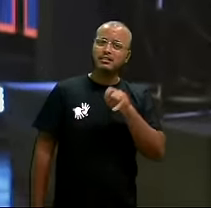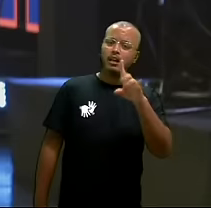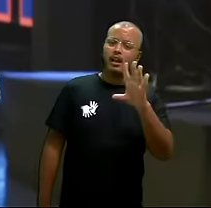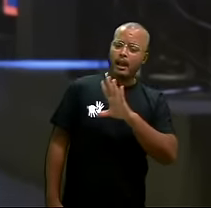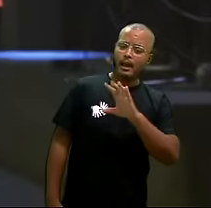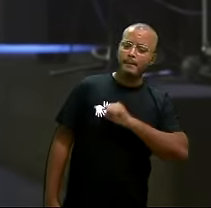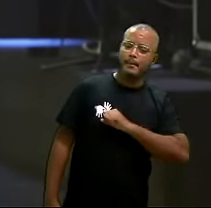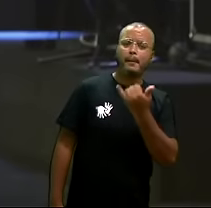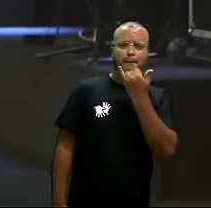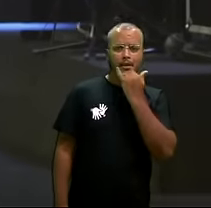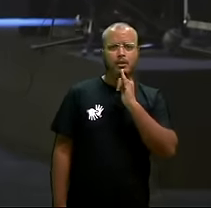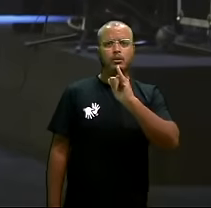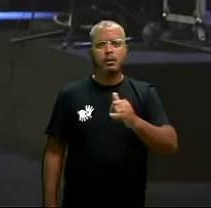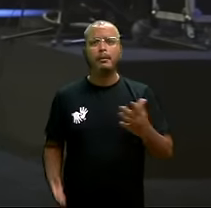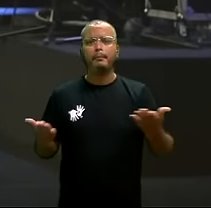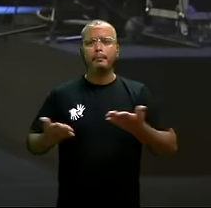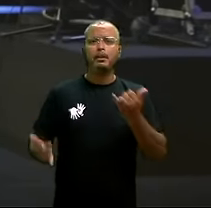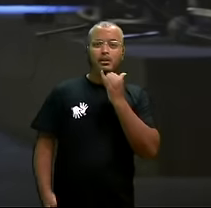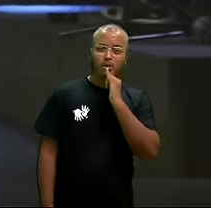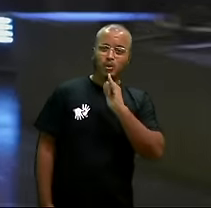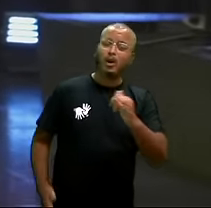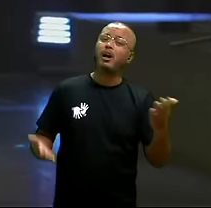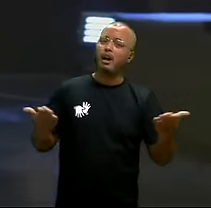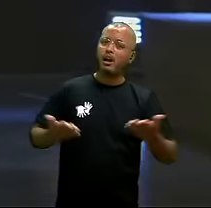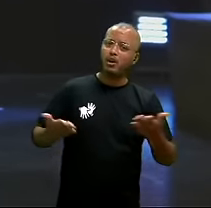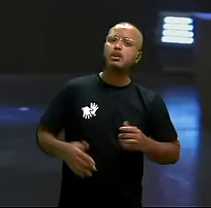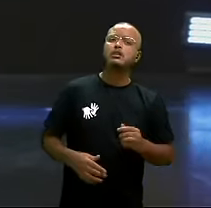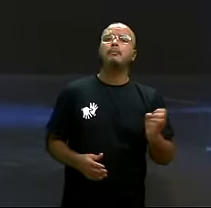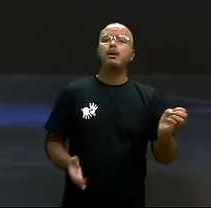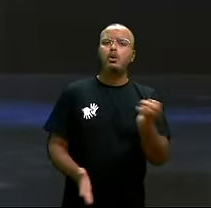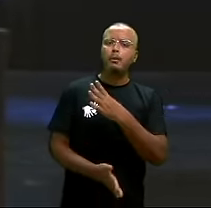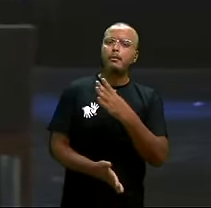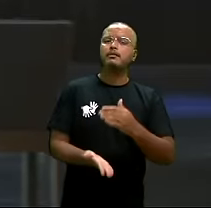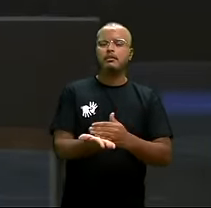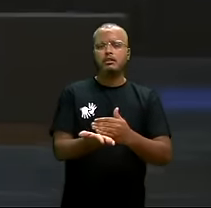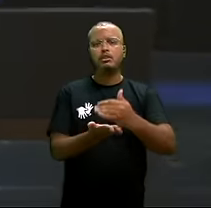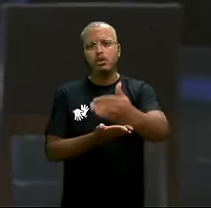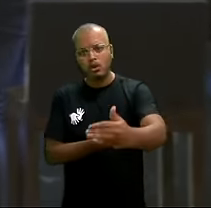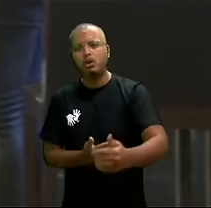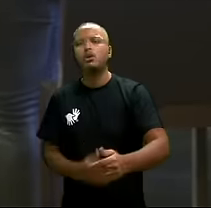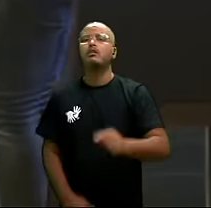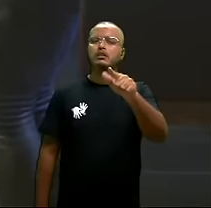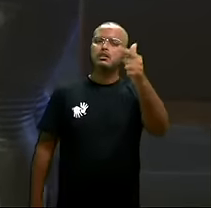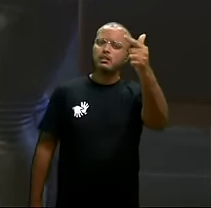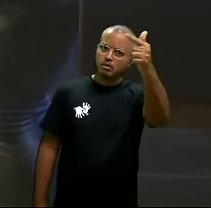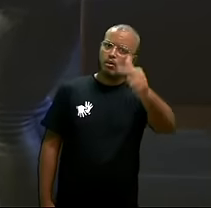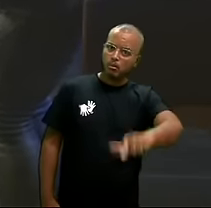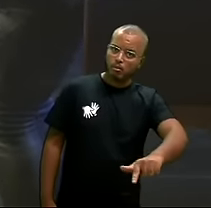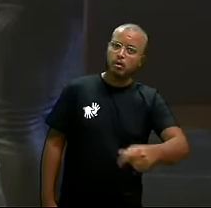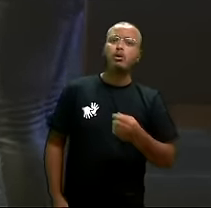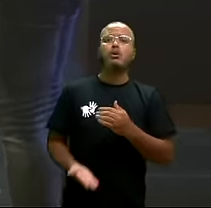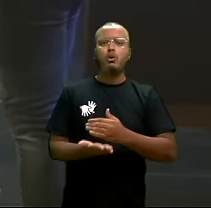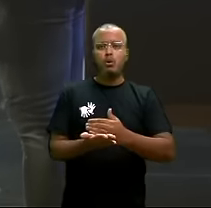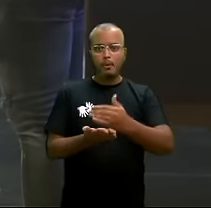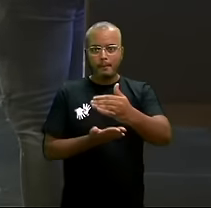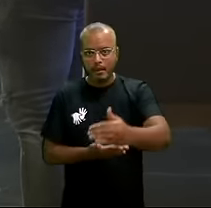é para perdoar, perdoa agora. Se é para recomeçar, recomeça agora. Fé é dizer: eu vou fazer, eu vou